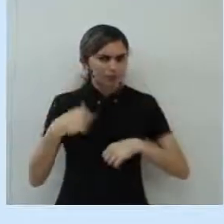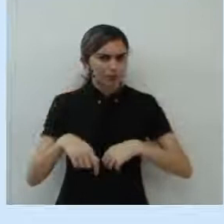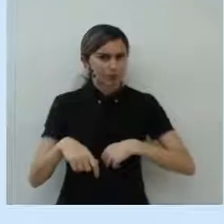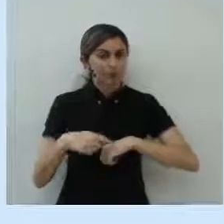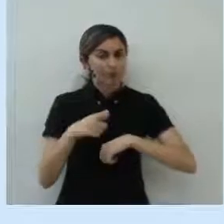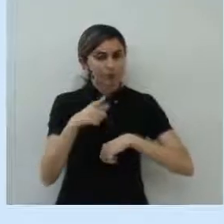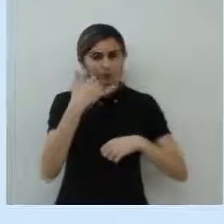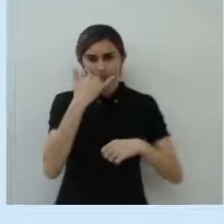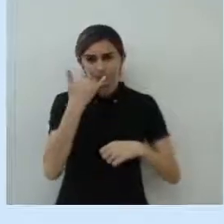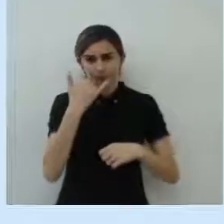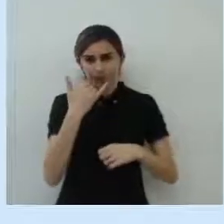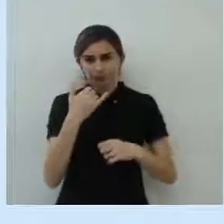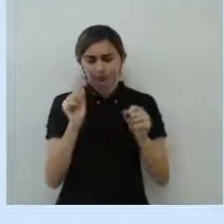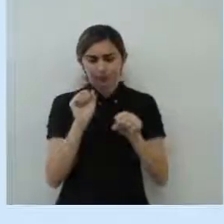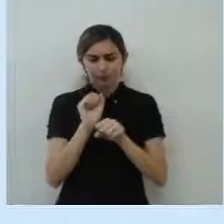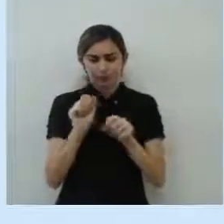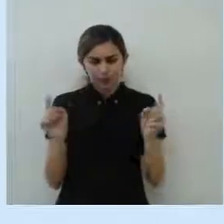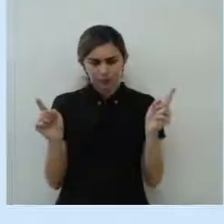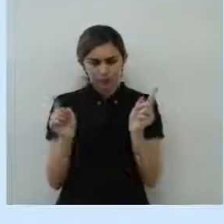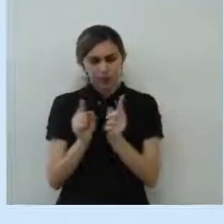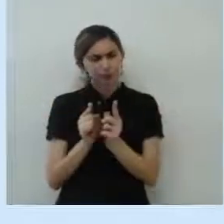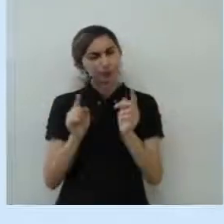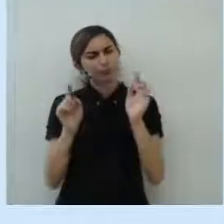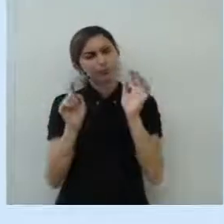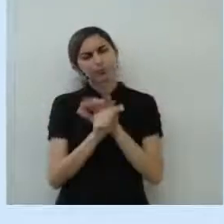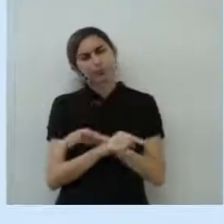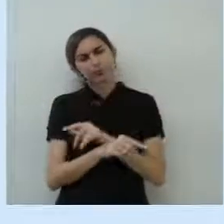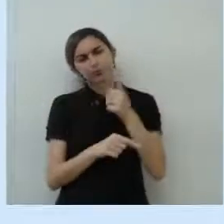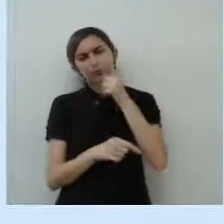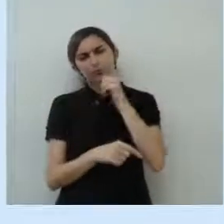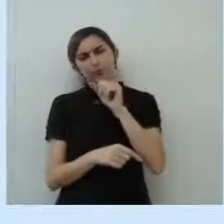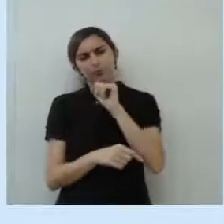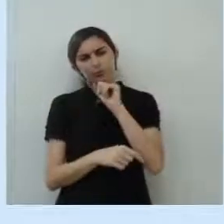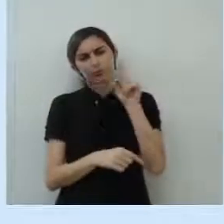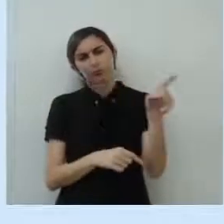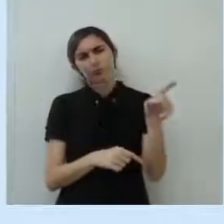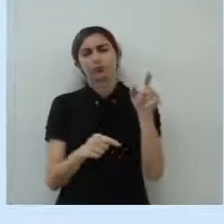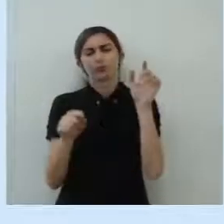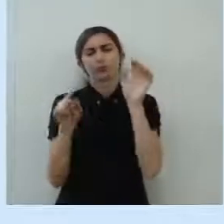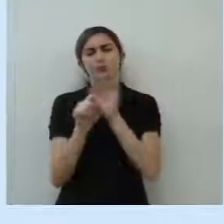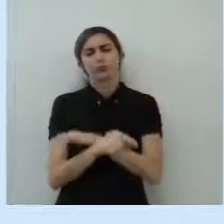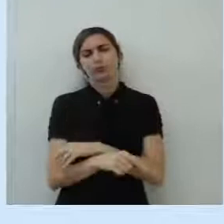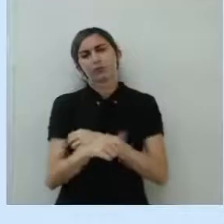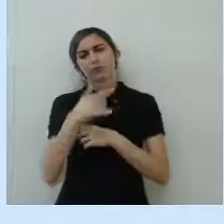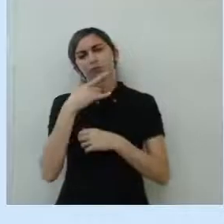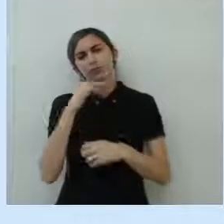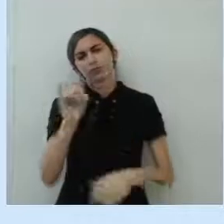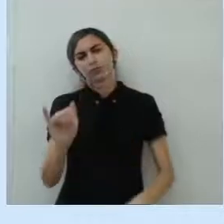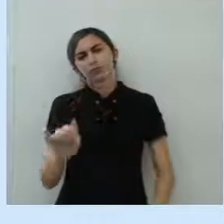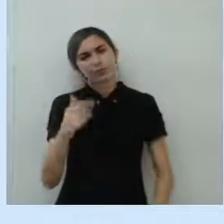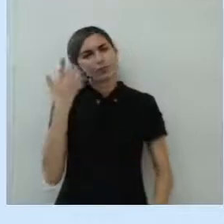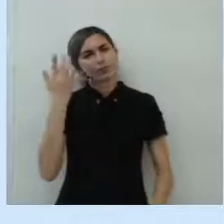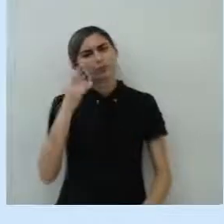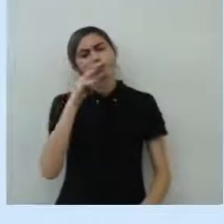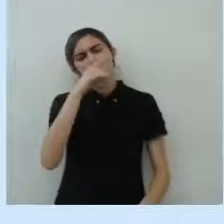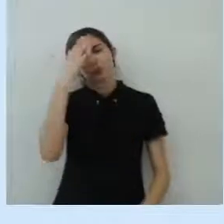pelo celular, você pode dar uma pausa, não é? E perguntar à sua mãe, você pode perguntar ao seu pai. Eu acho que eles vão